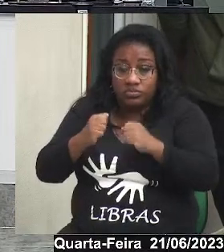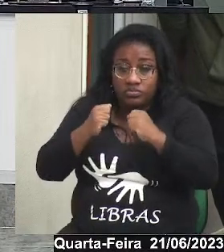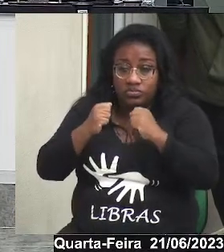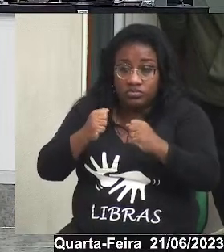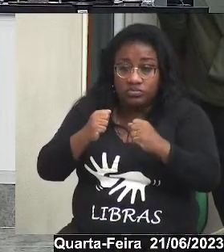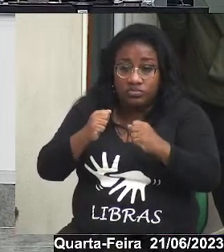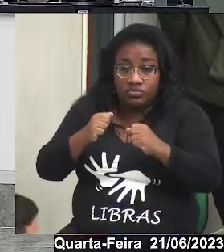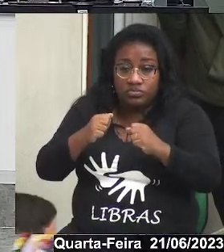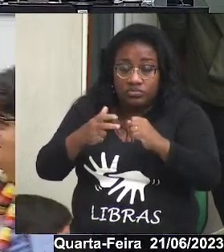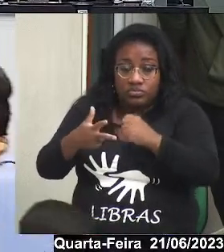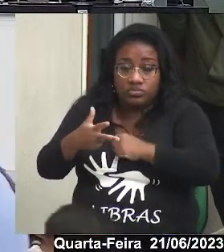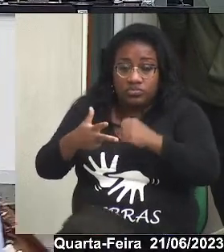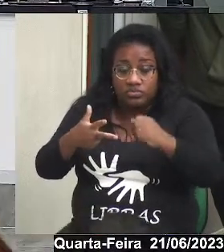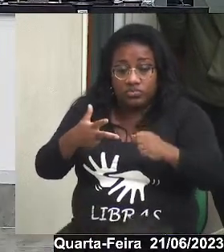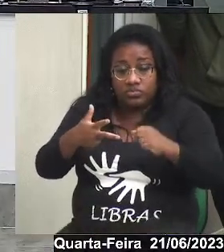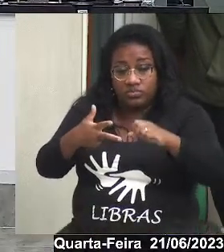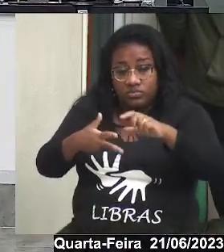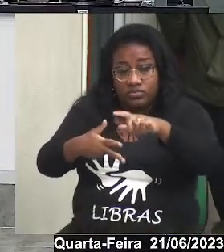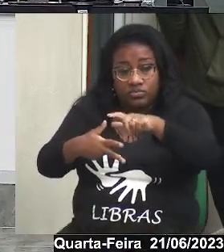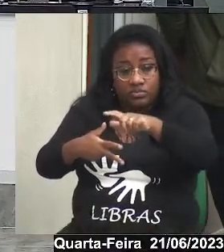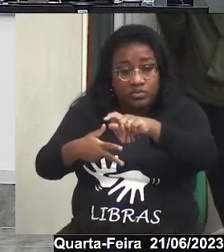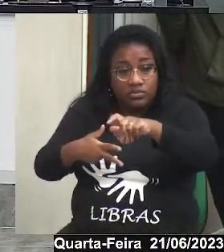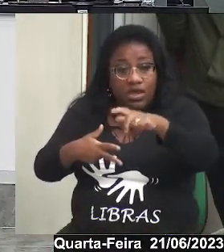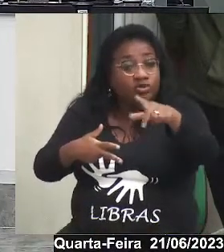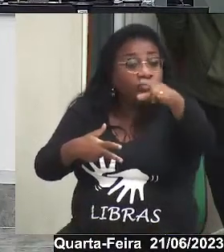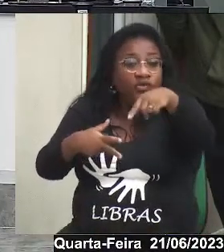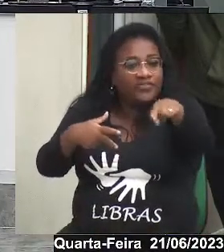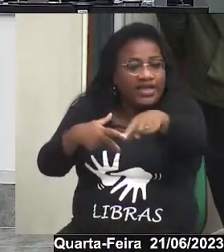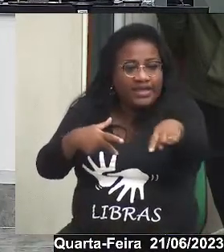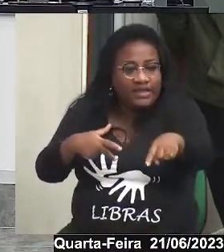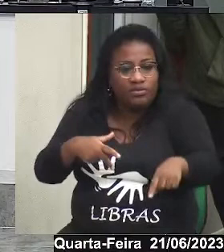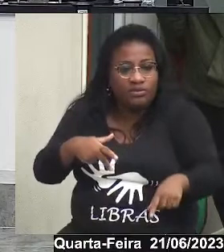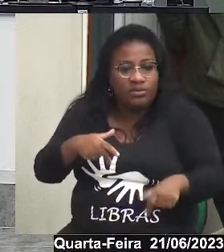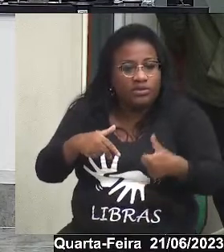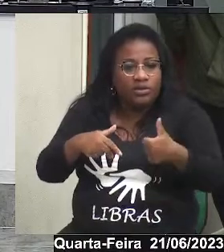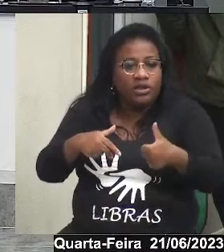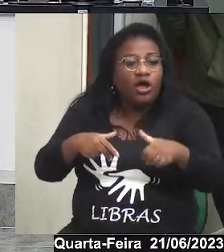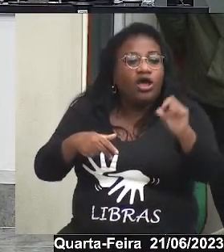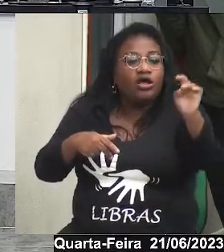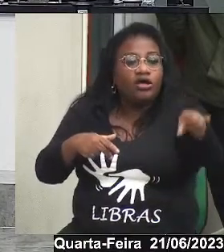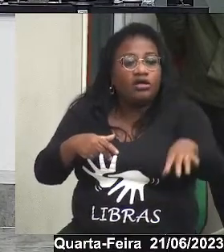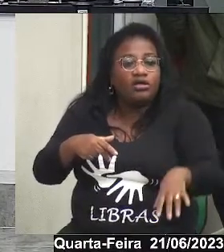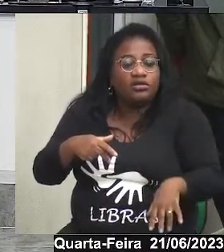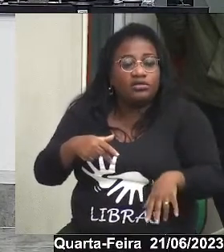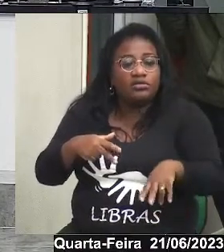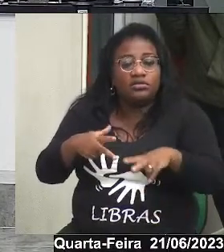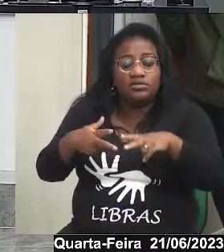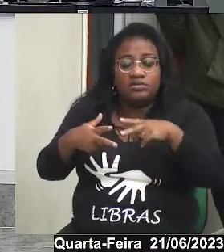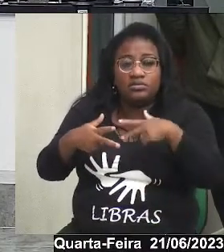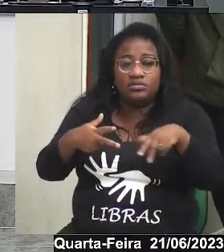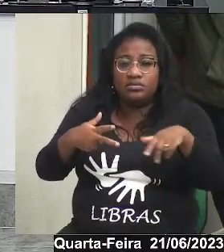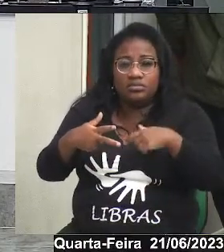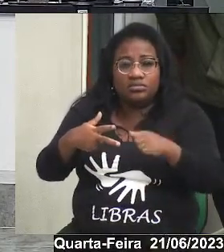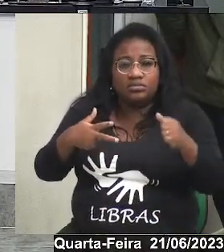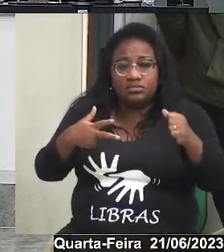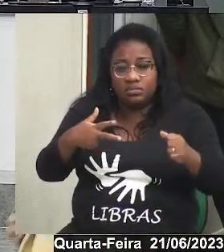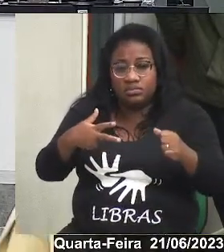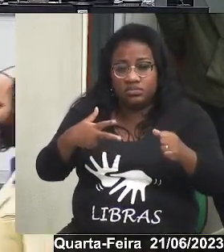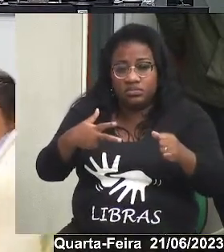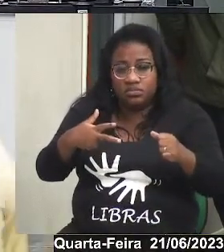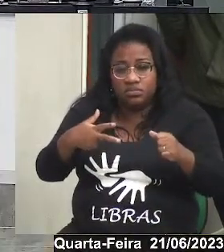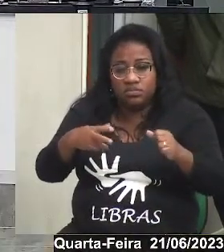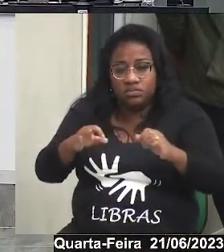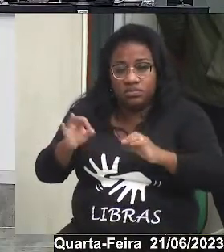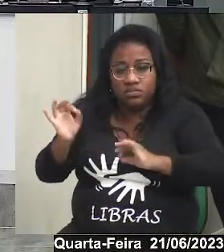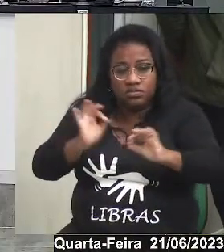Executivo Municipal que estudo para implantação de uma sinalização viária com as seguintes alterações: aos veículos que saem da rodovia